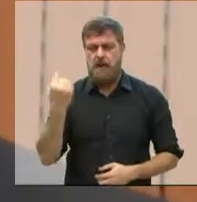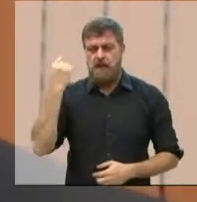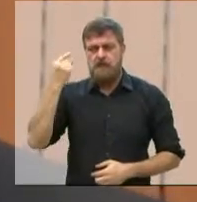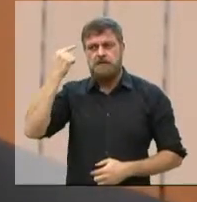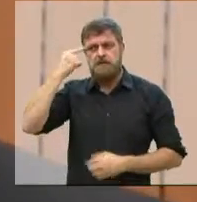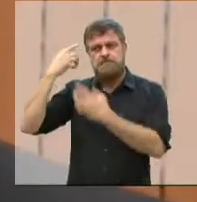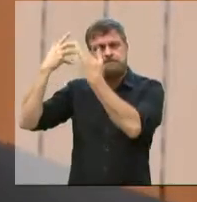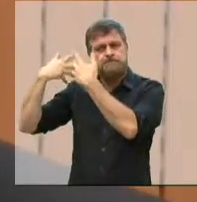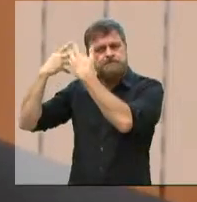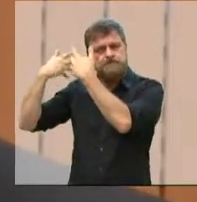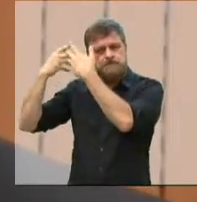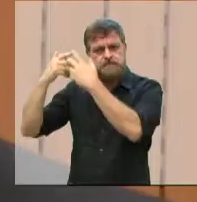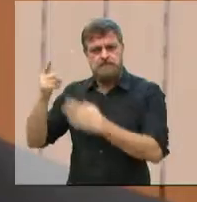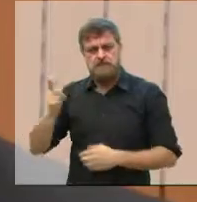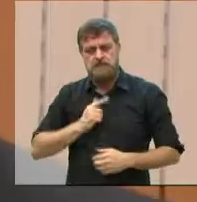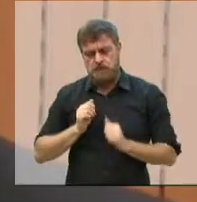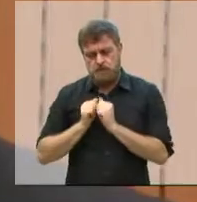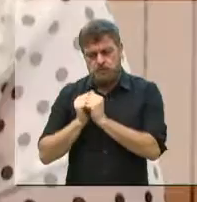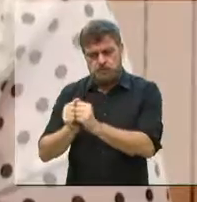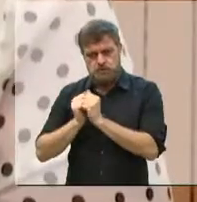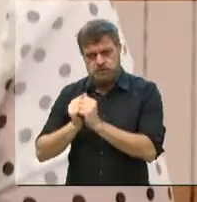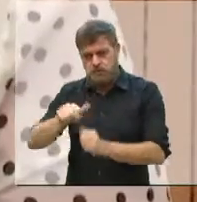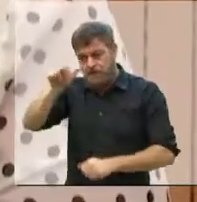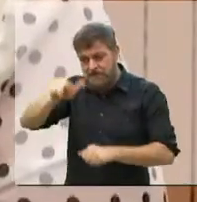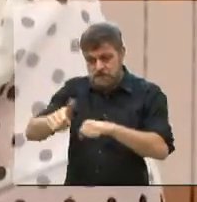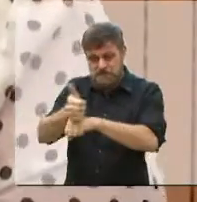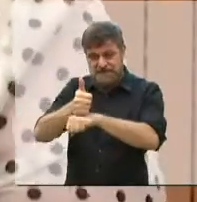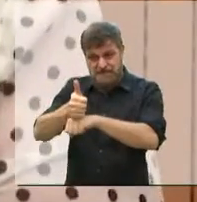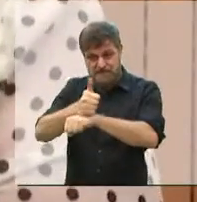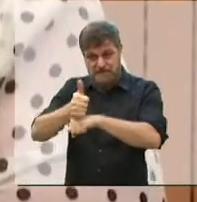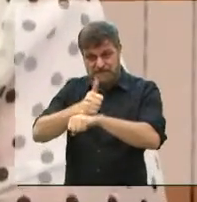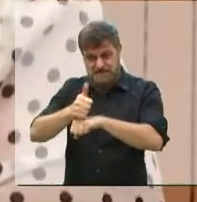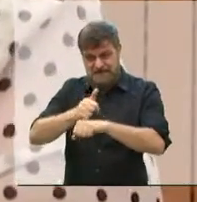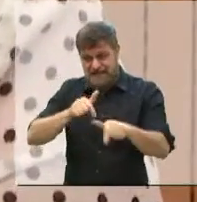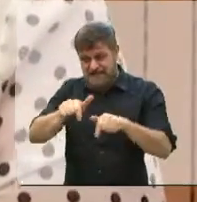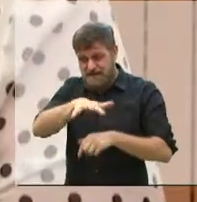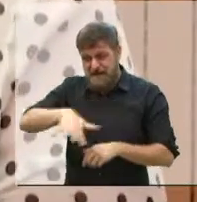já. O Dr. Lilimim, a Isilda,